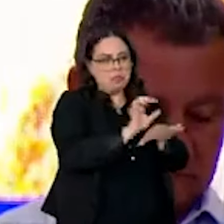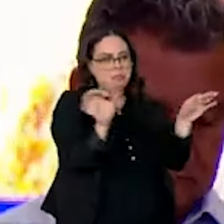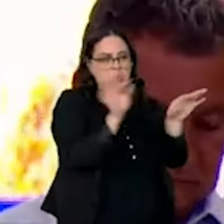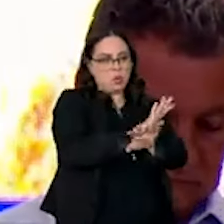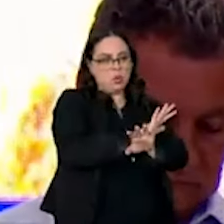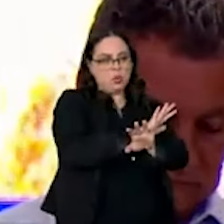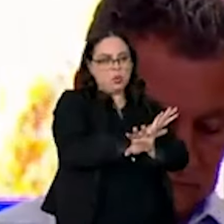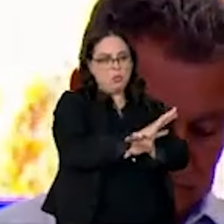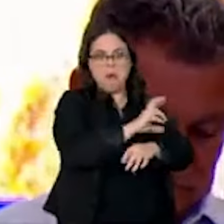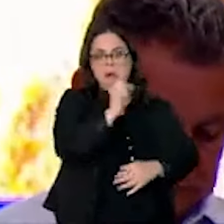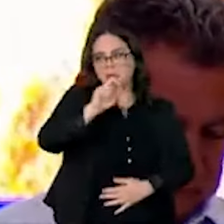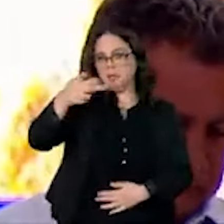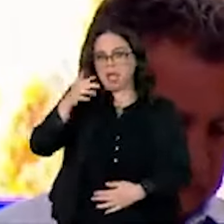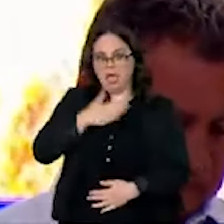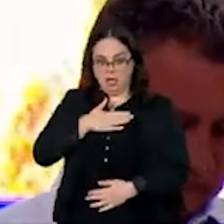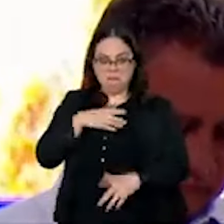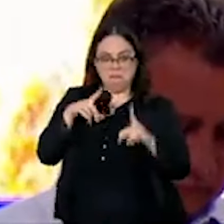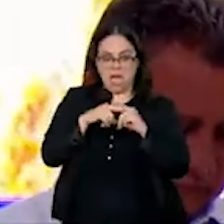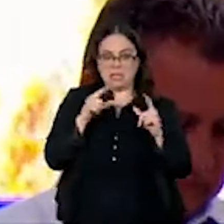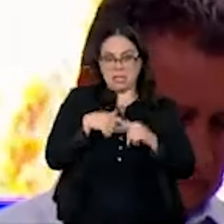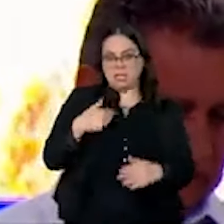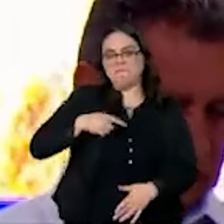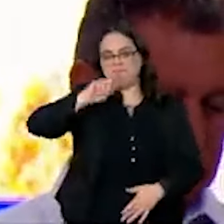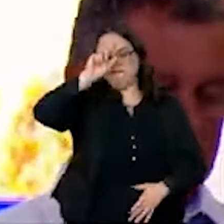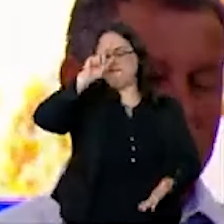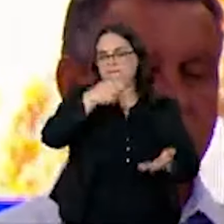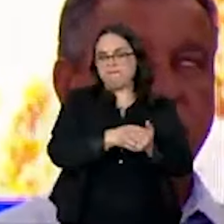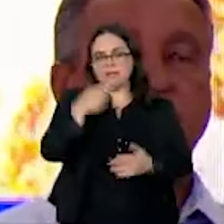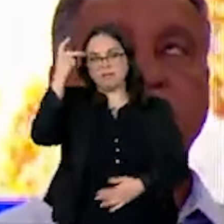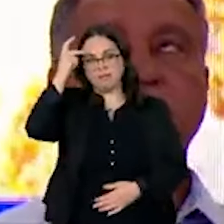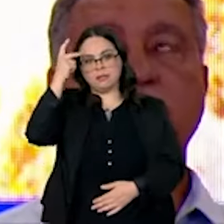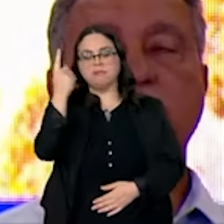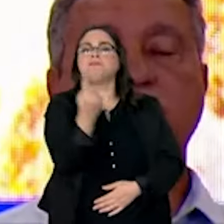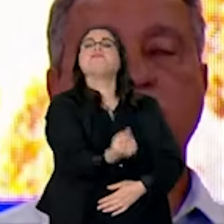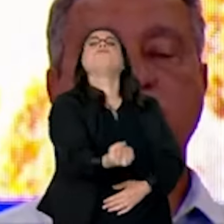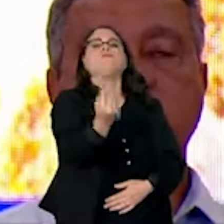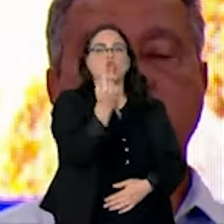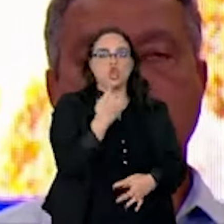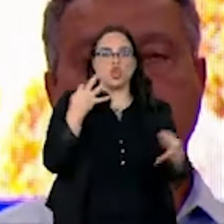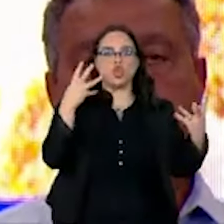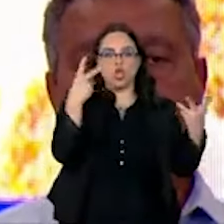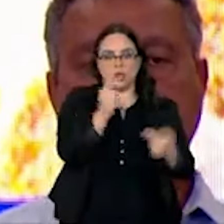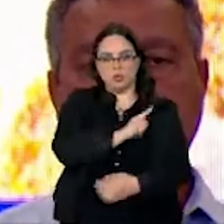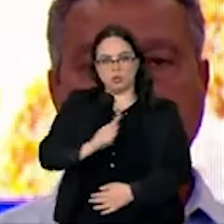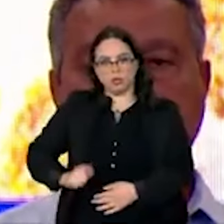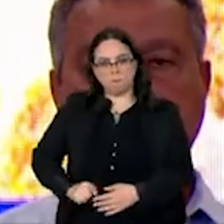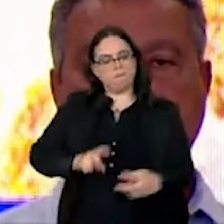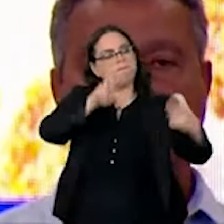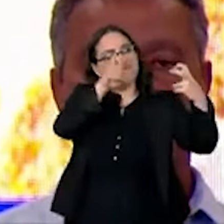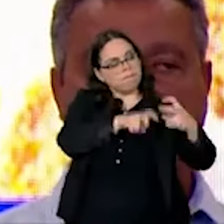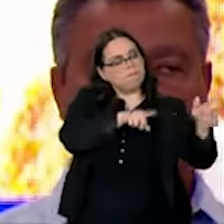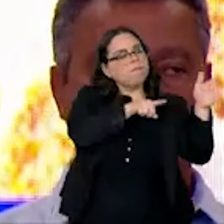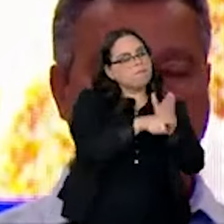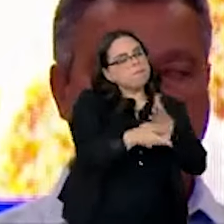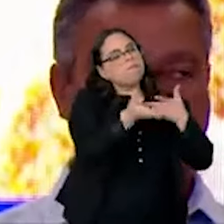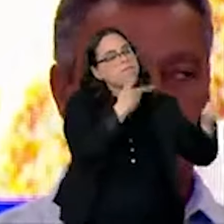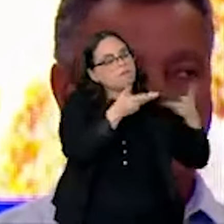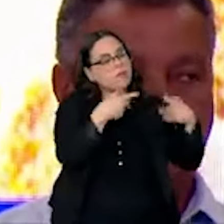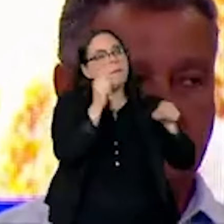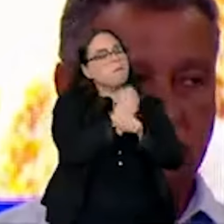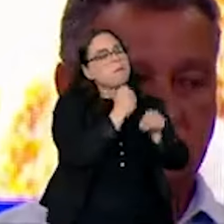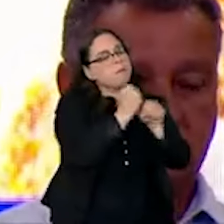saber o que é bom para São Paulo. Compareceram os 27 governadores. Nós perguntamos quais seriam as